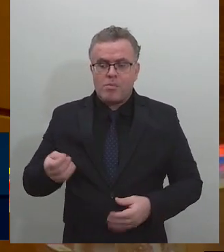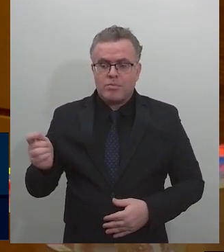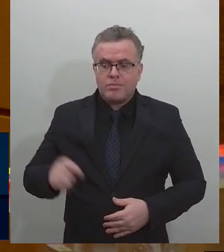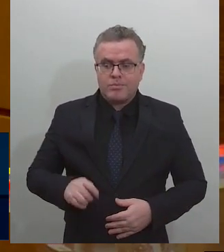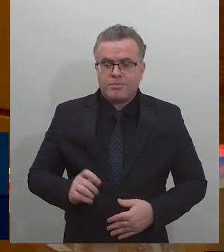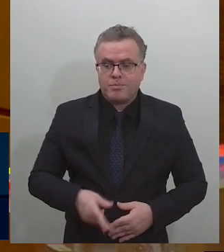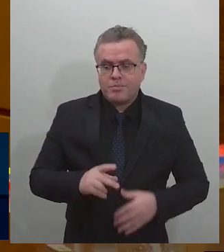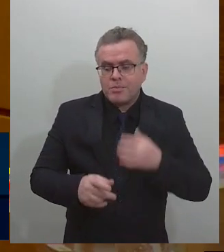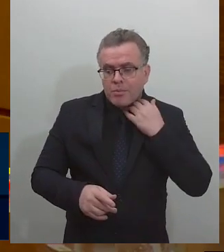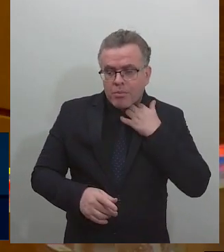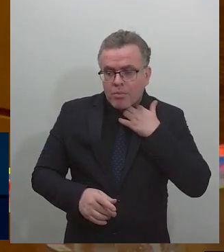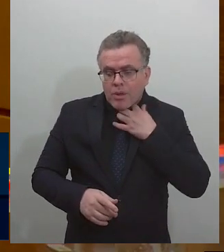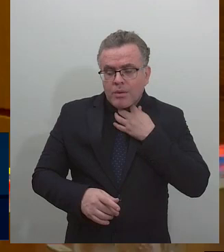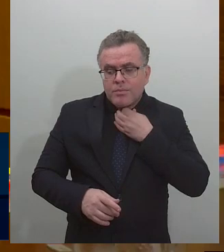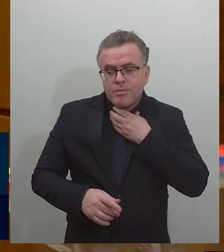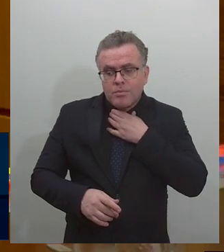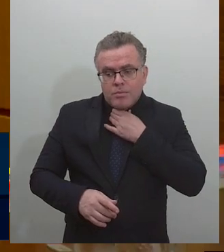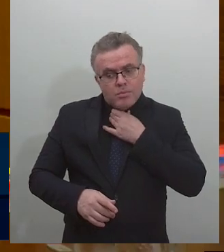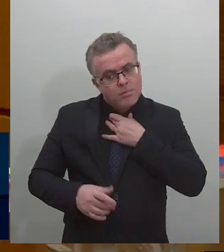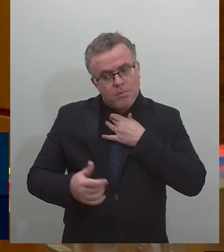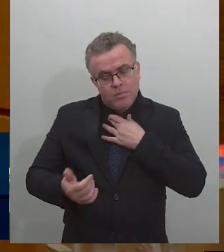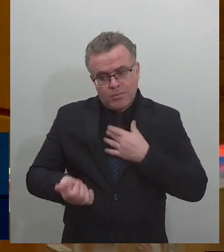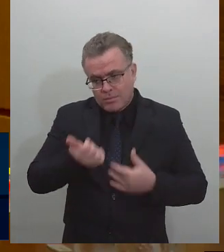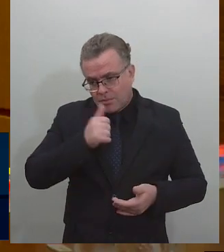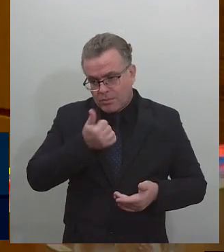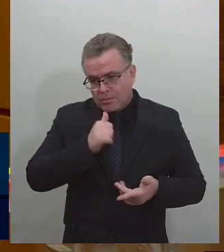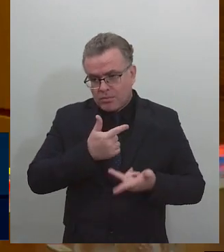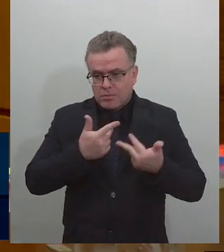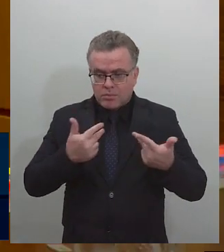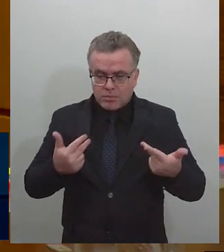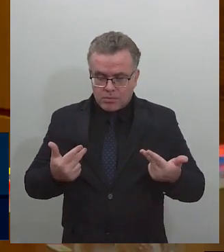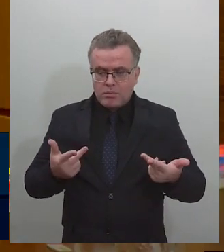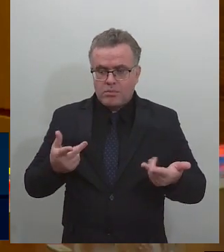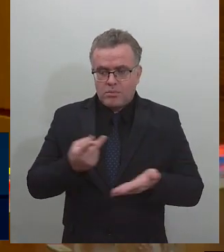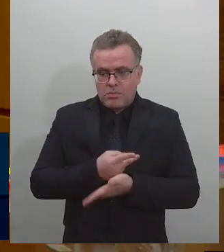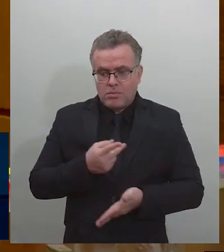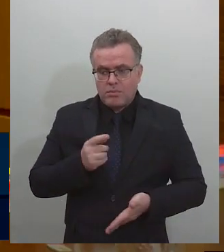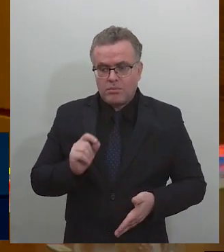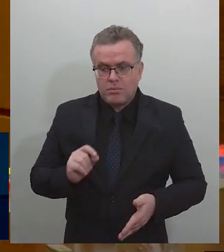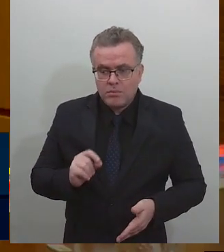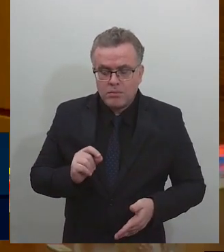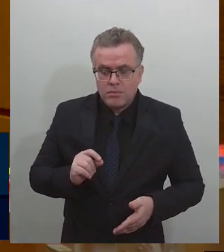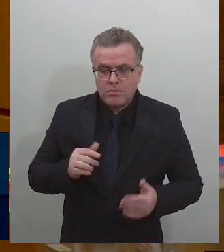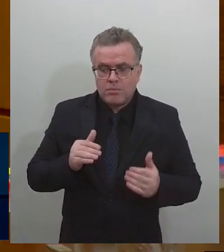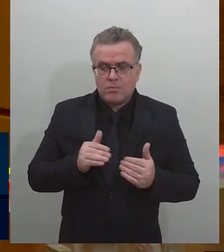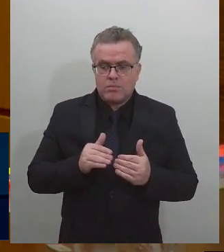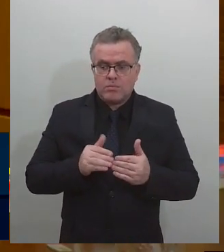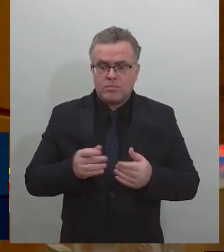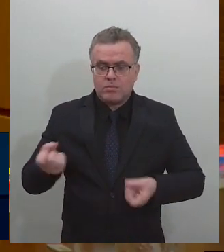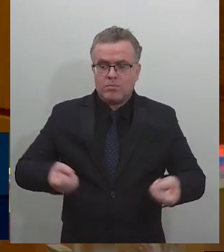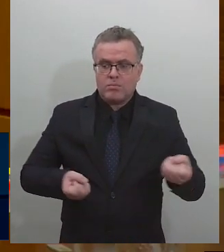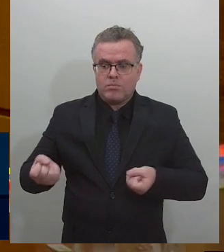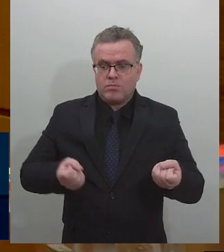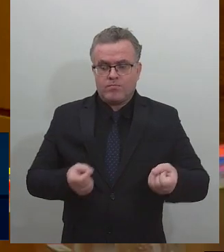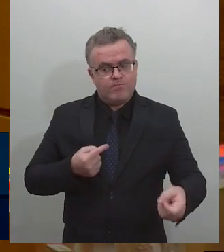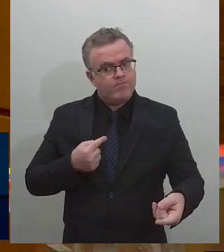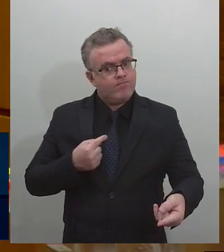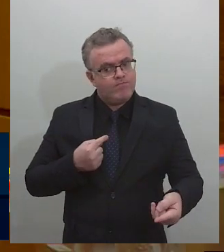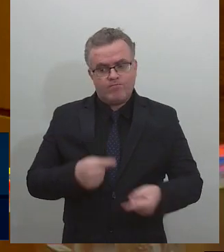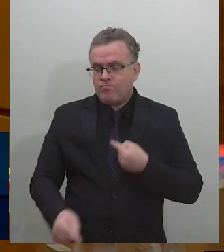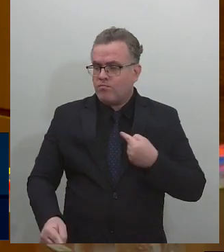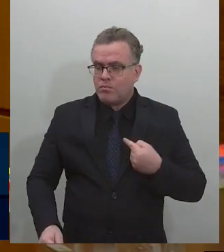o consumo de bebidas alcoólicas e a combinação com a direção veicular. É uma combinação